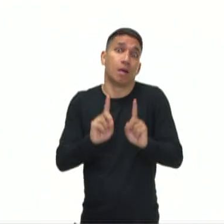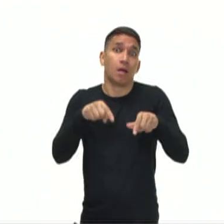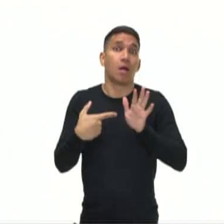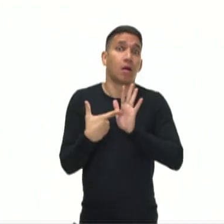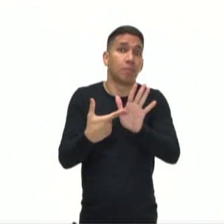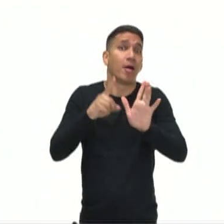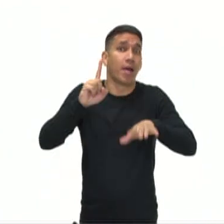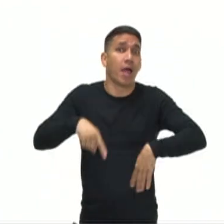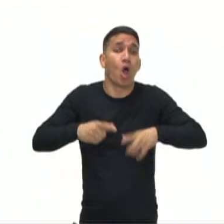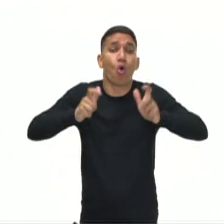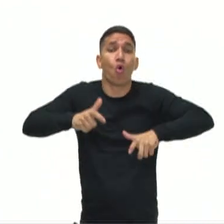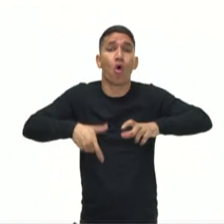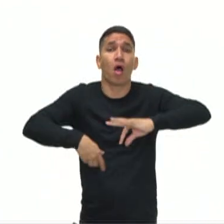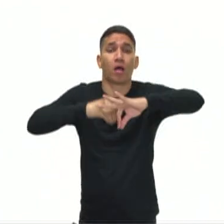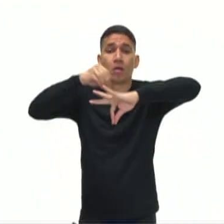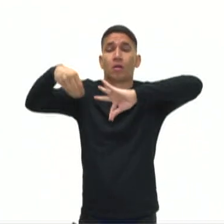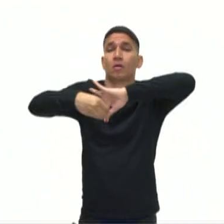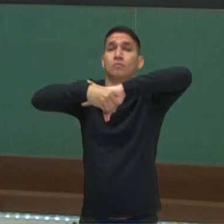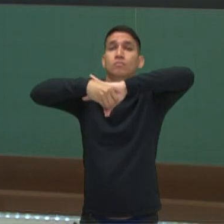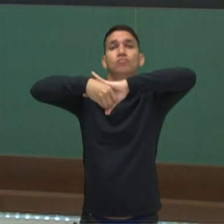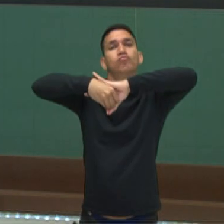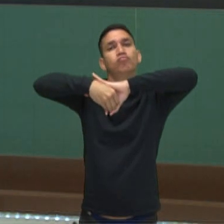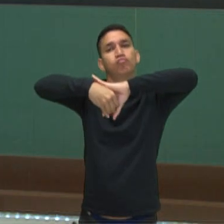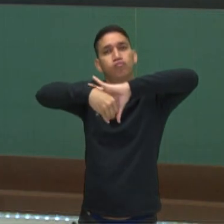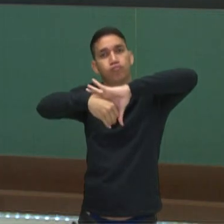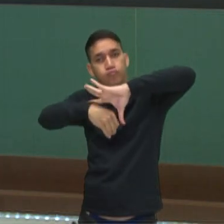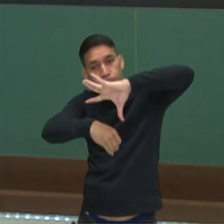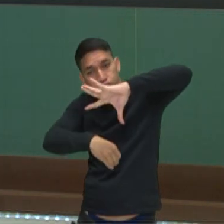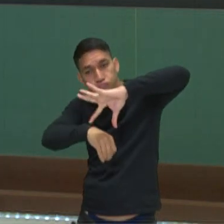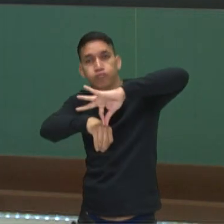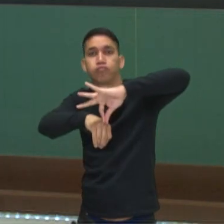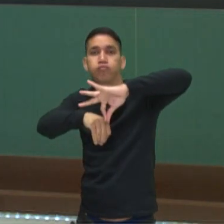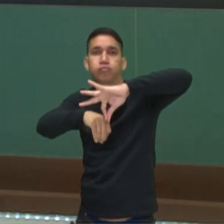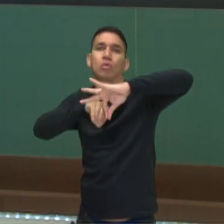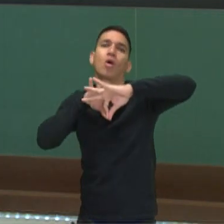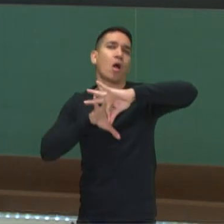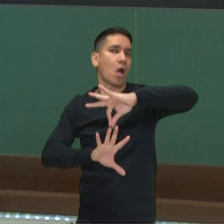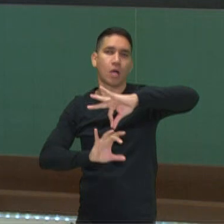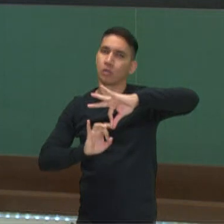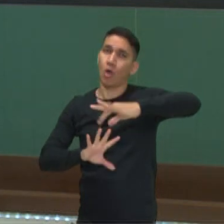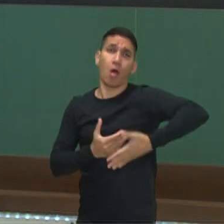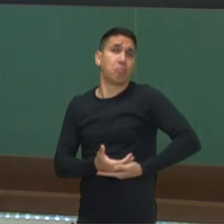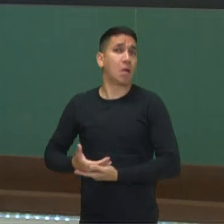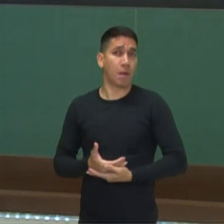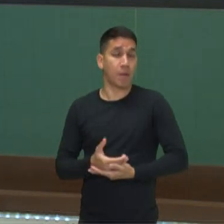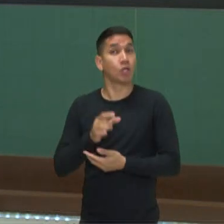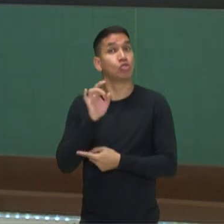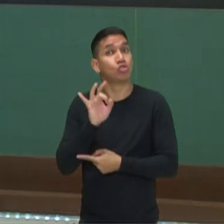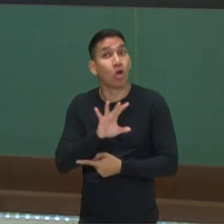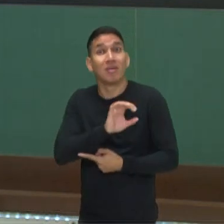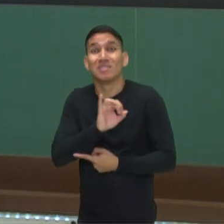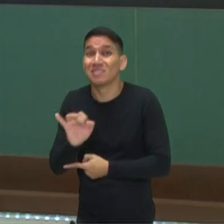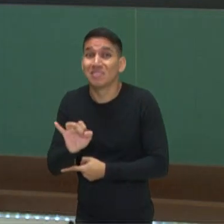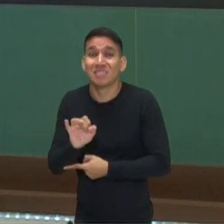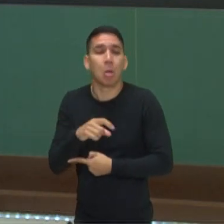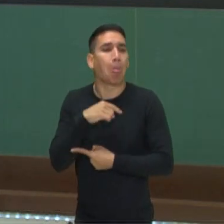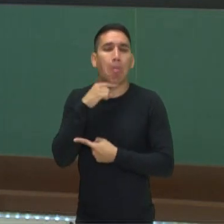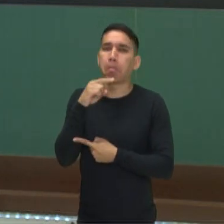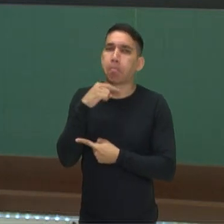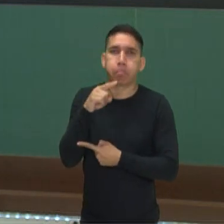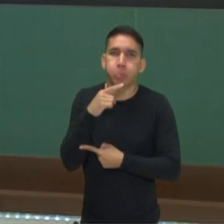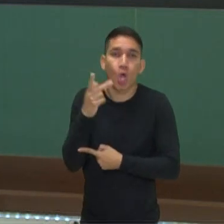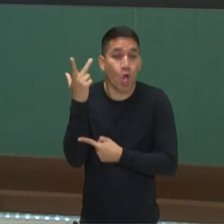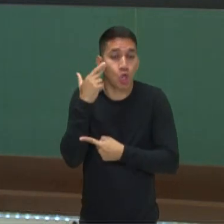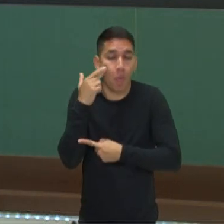canal do parto, como eu disse, por onde vai sair esse bebê. Só em casos onde o parto normal não é possível,